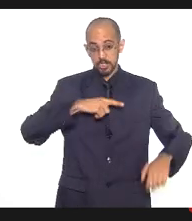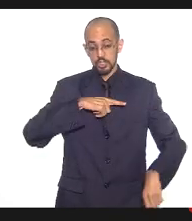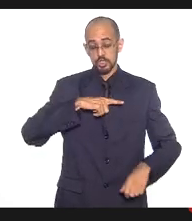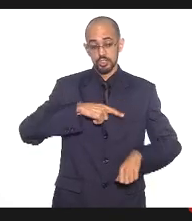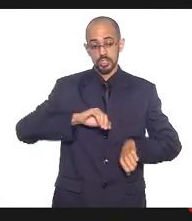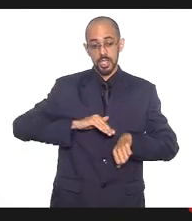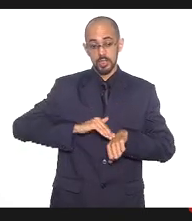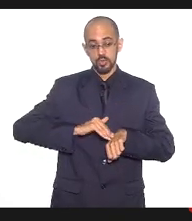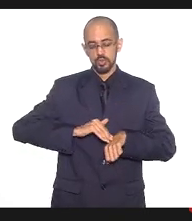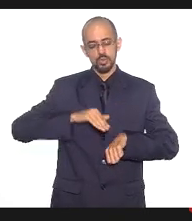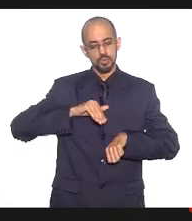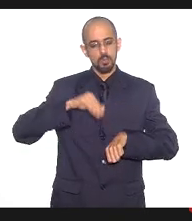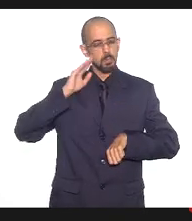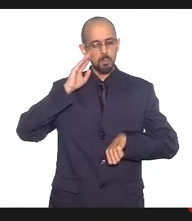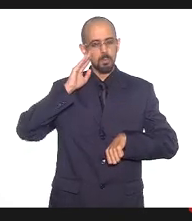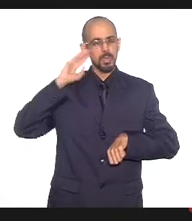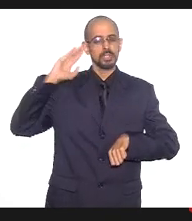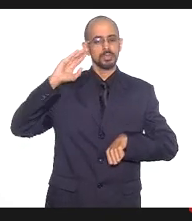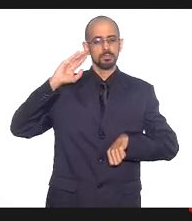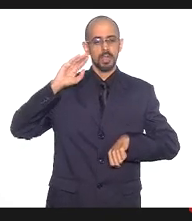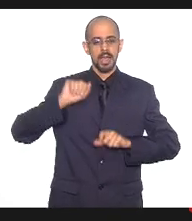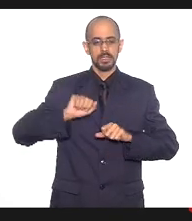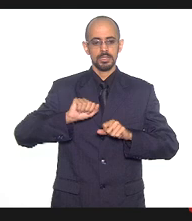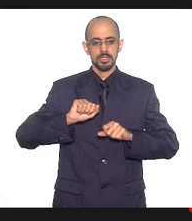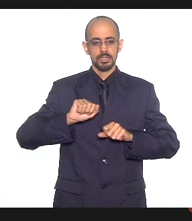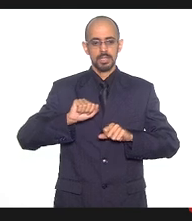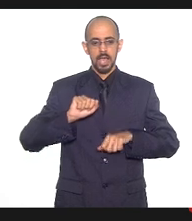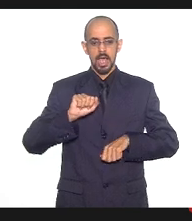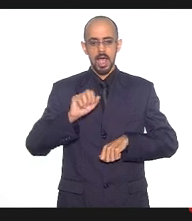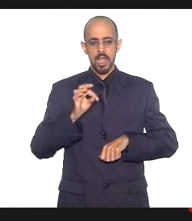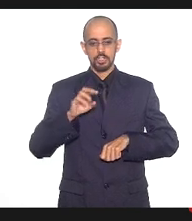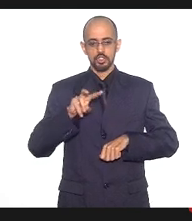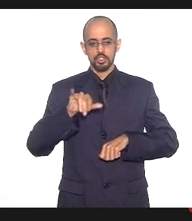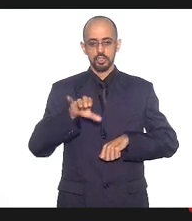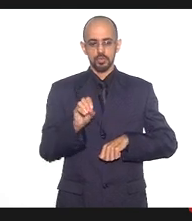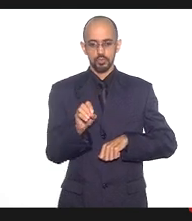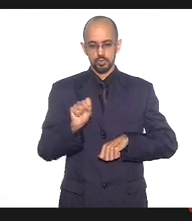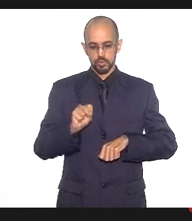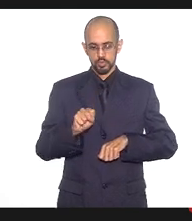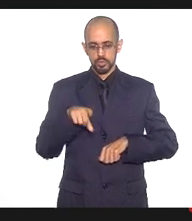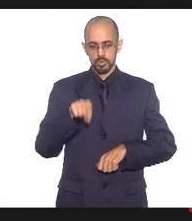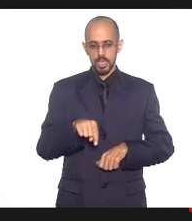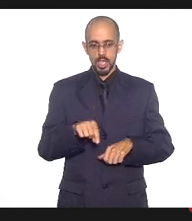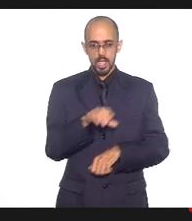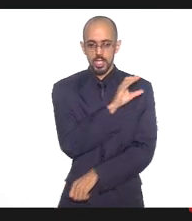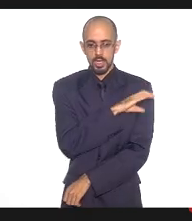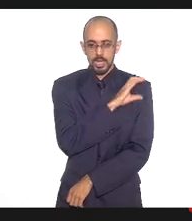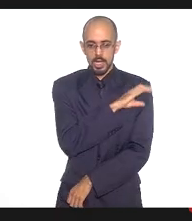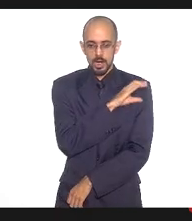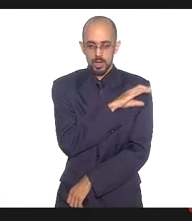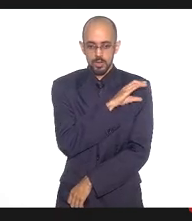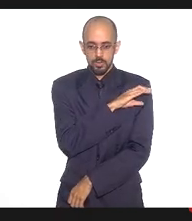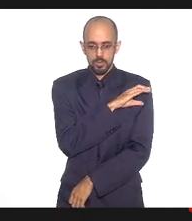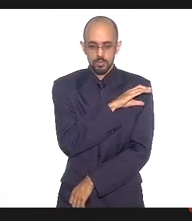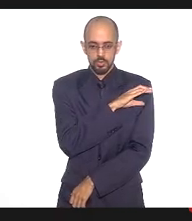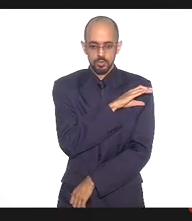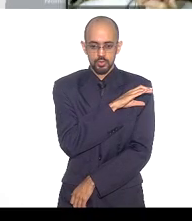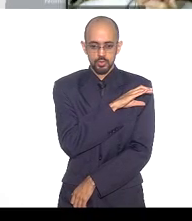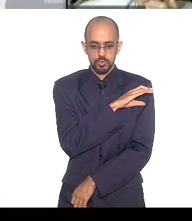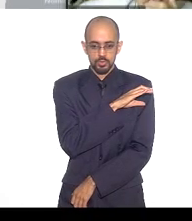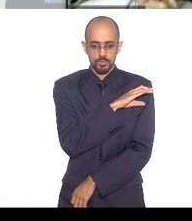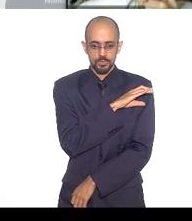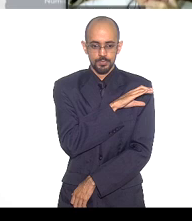Brasil, aqui no pré-sal, principalmente na Bacia de Campos e no pré-sal.